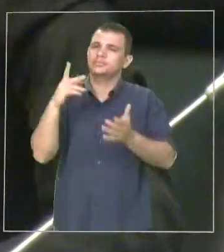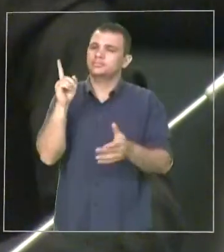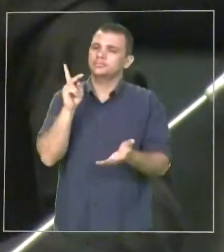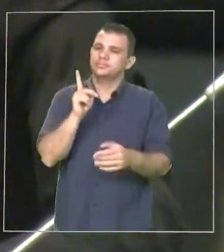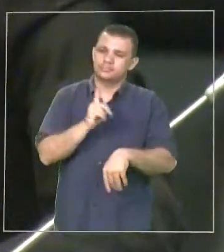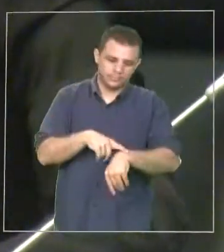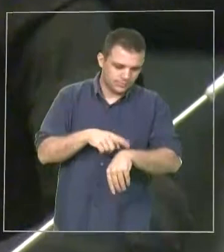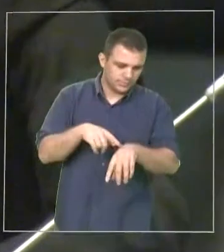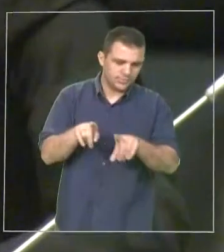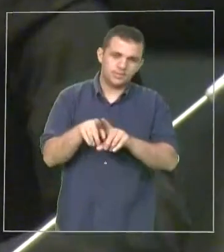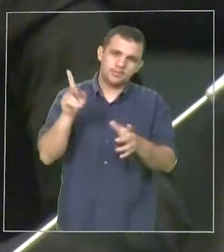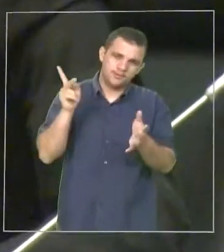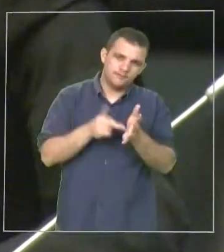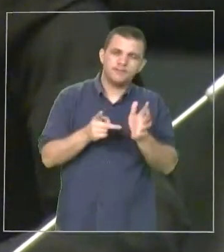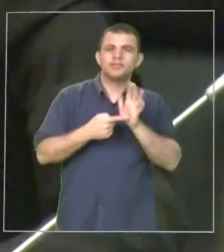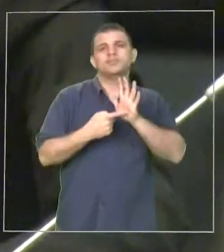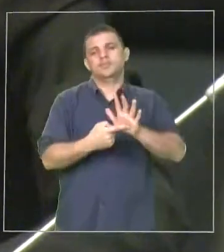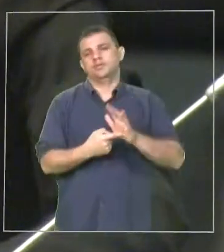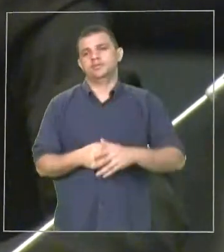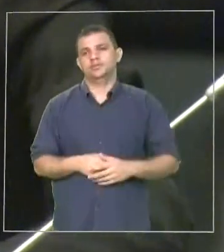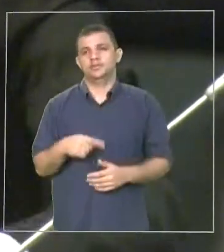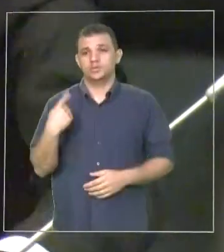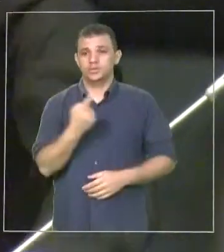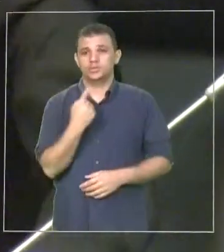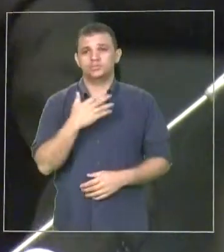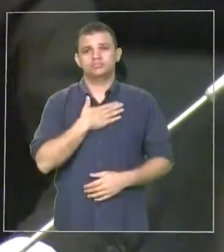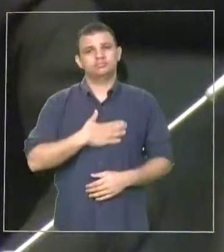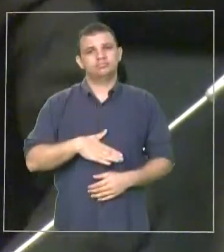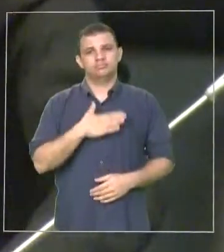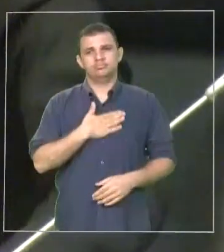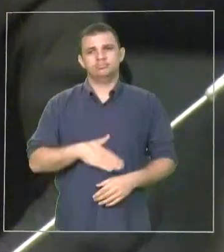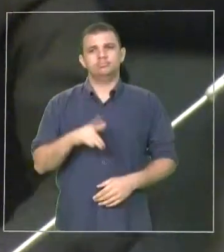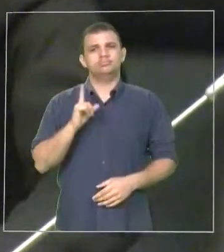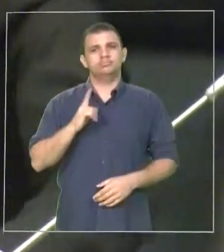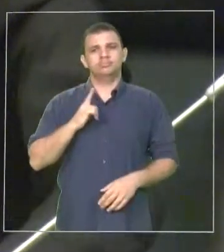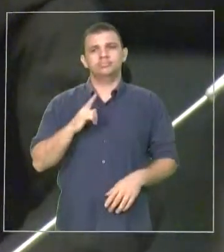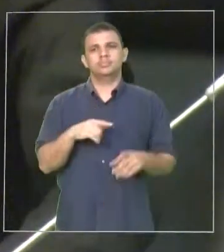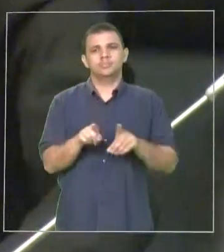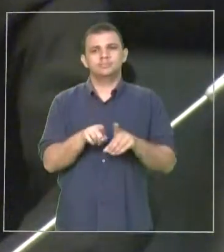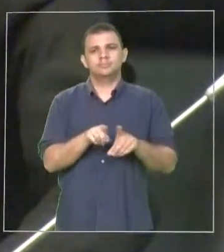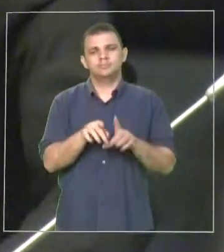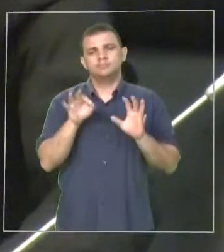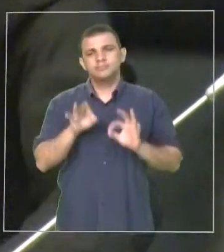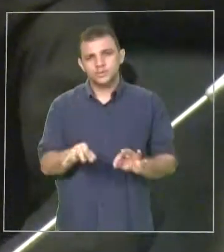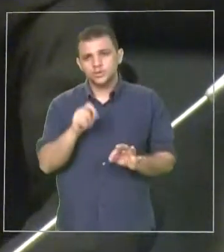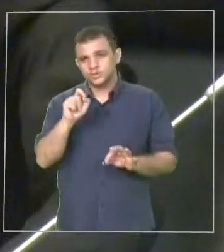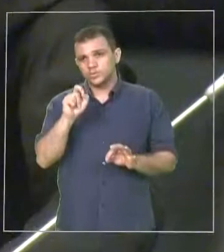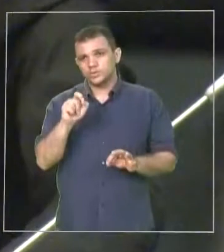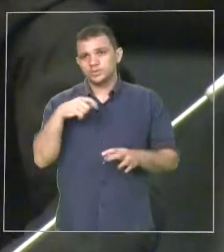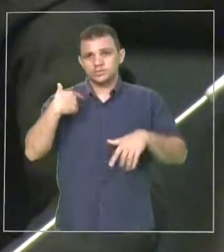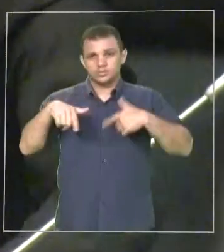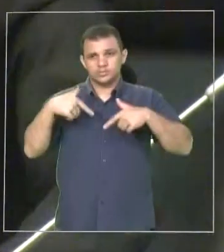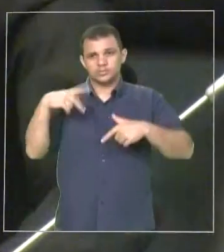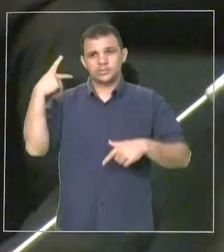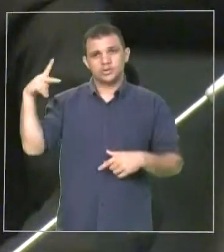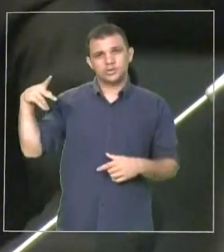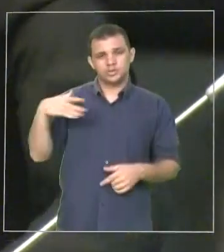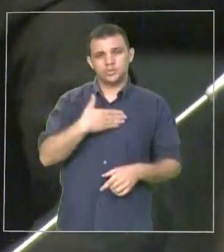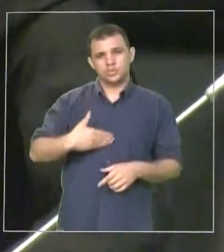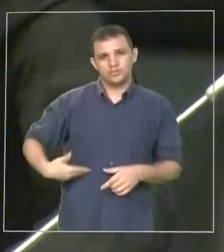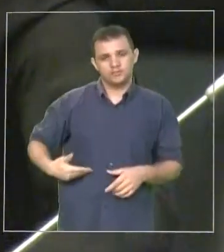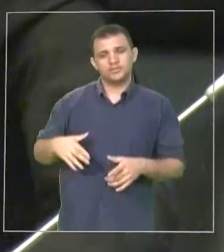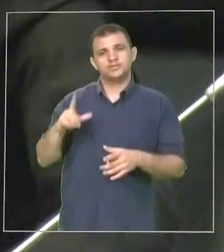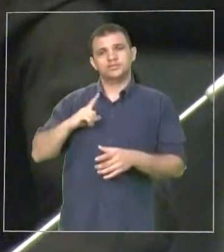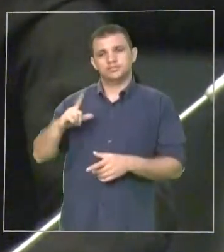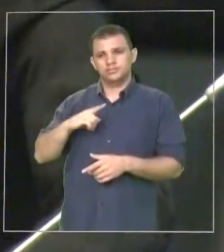neste sentido, nós temos uma tranquilidade e a firmeza em reconhecer esse trabalho do governador e que